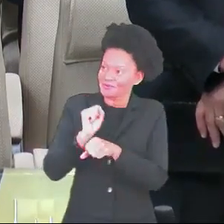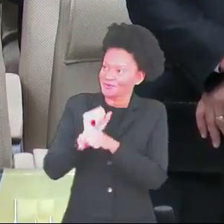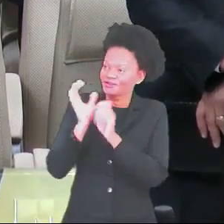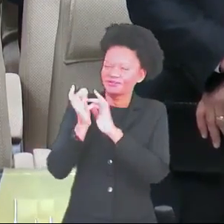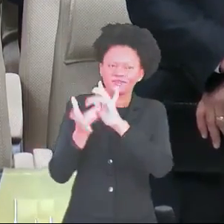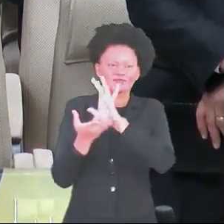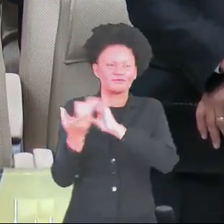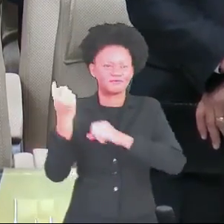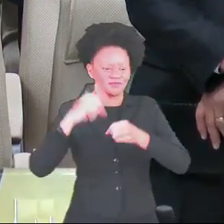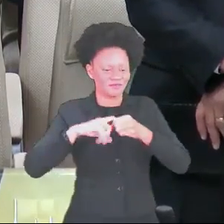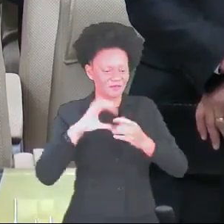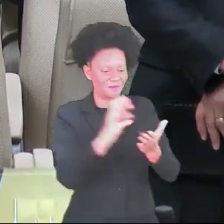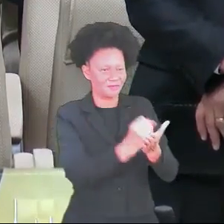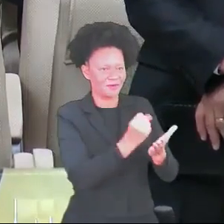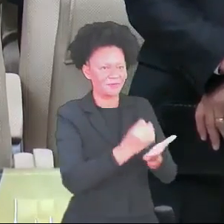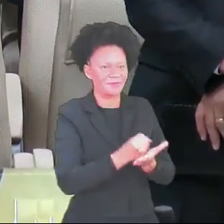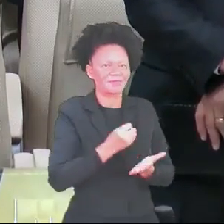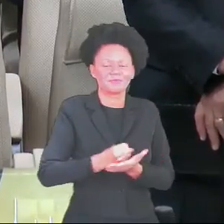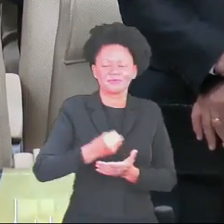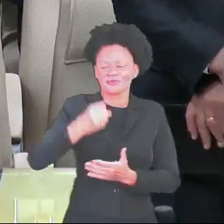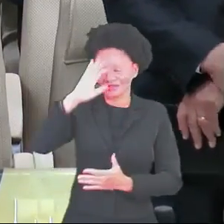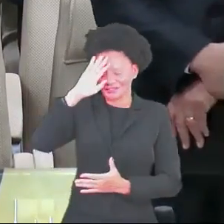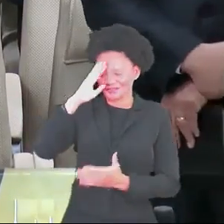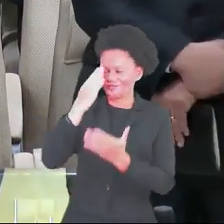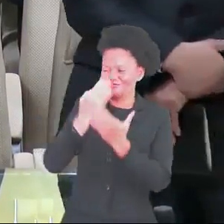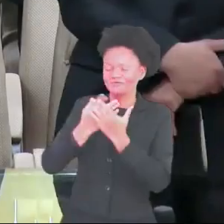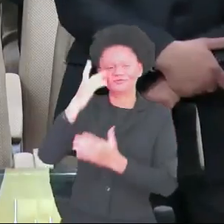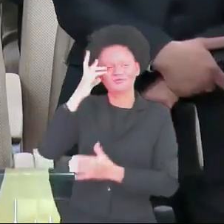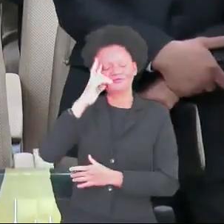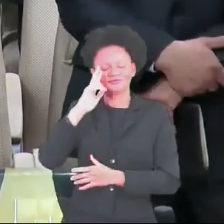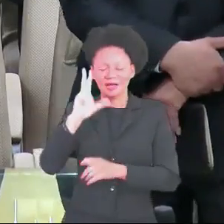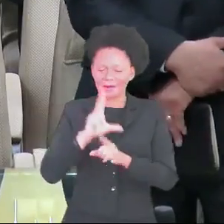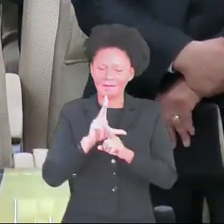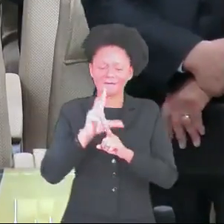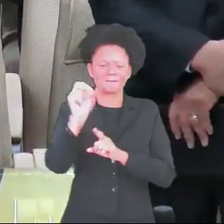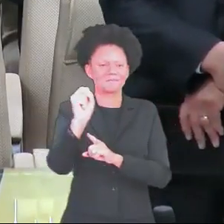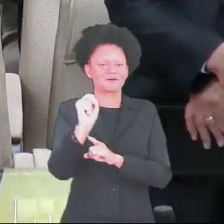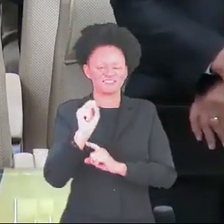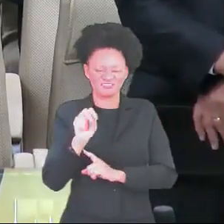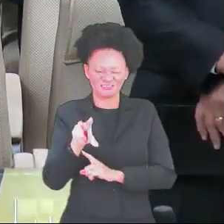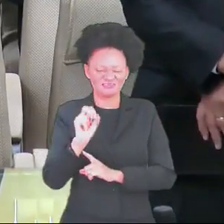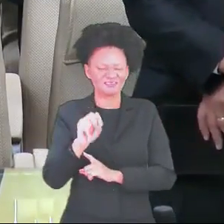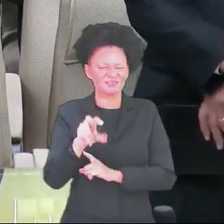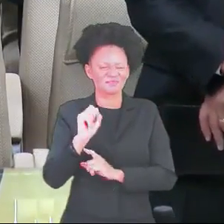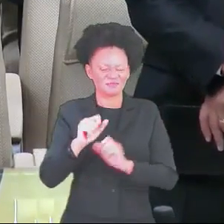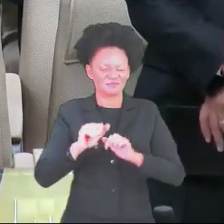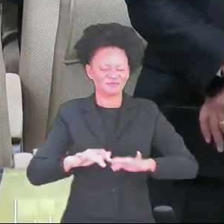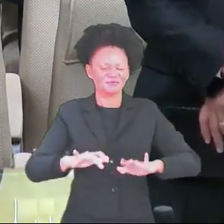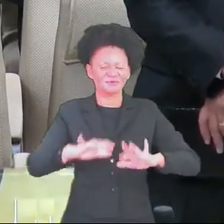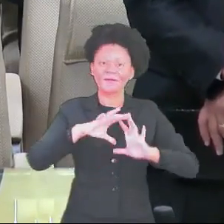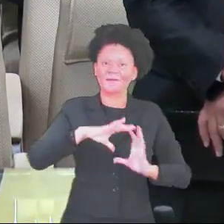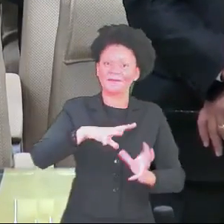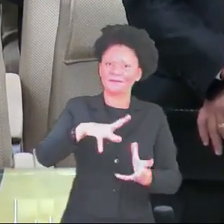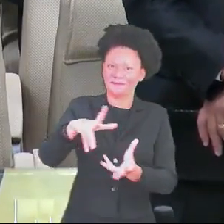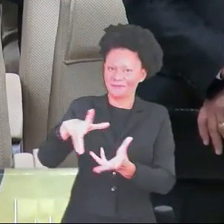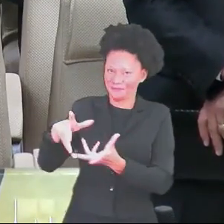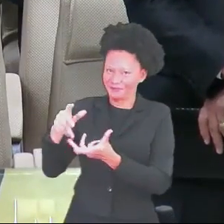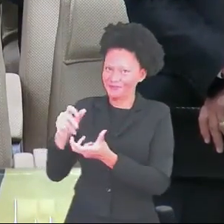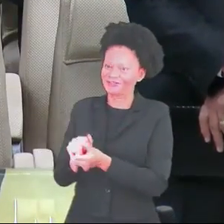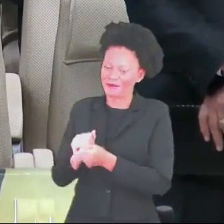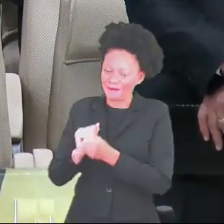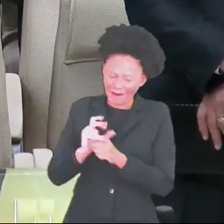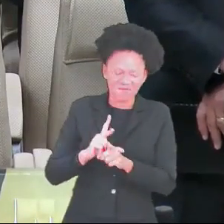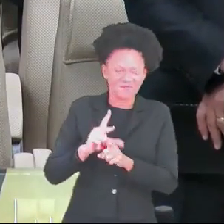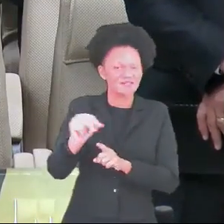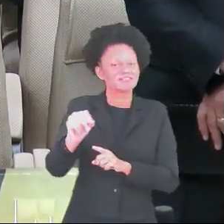para levar a sua igreja, que tem confiança no Senhor e vence esse vírus que está aí na terra, né? Que tem vencido através